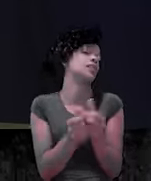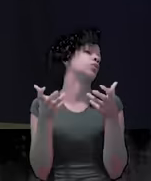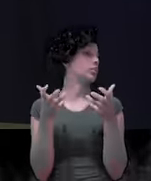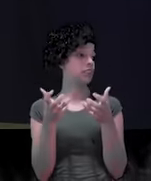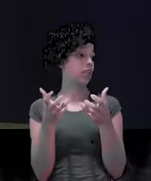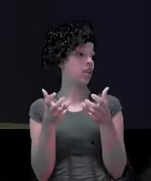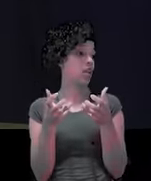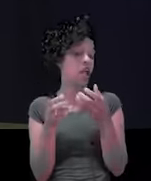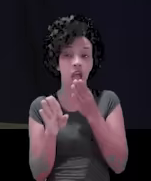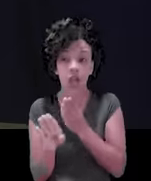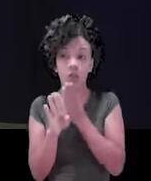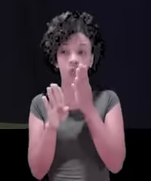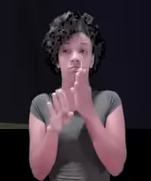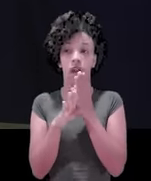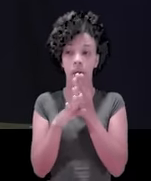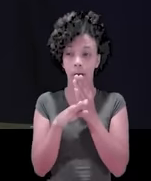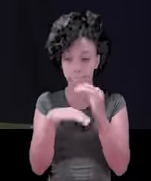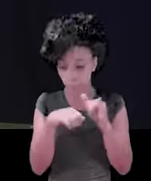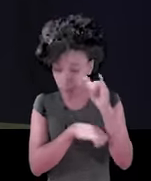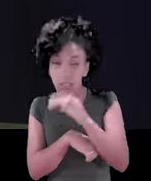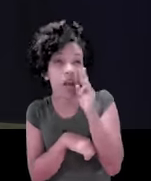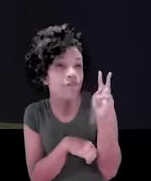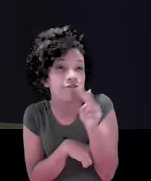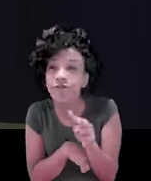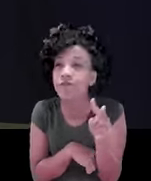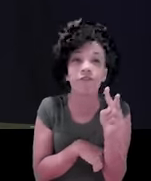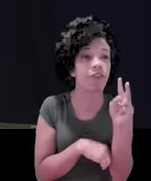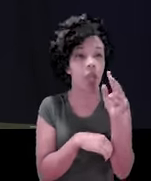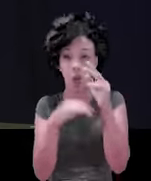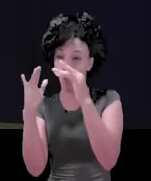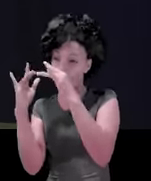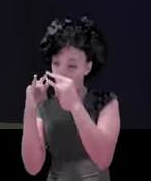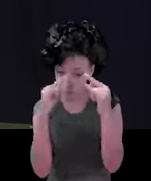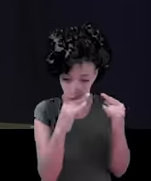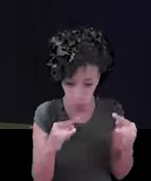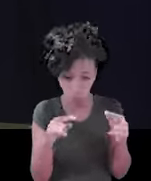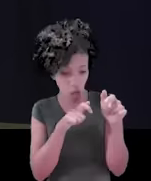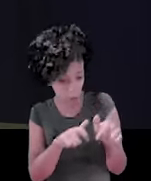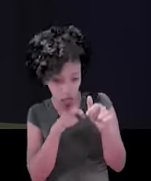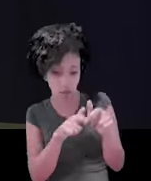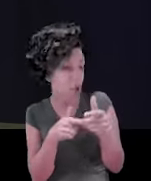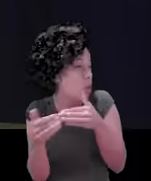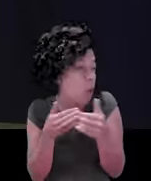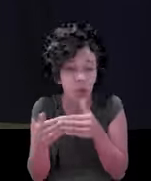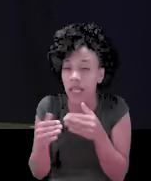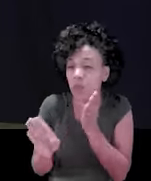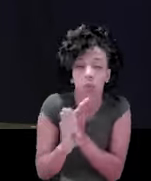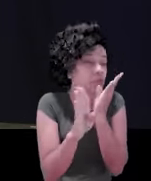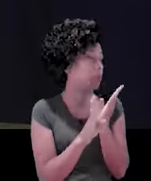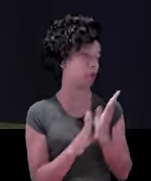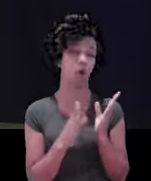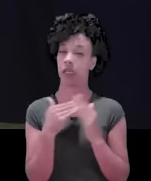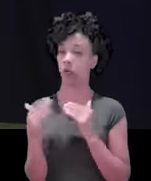queria era encontrar uma pista de pouso ver um Aldeia ela viu um garimpo ela encontrar qualquer coisa